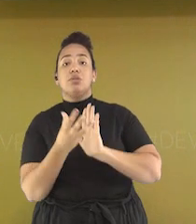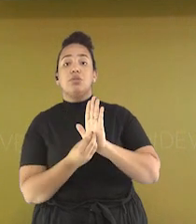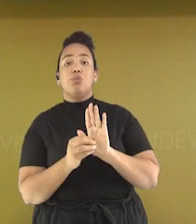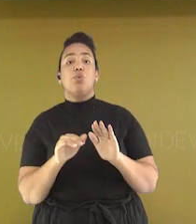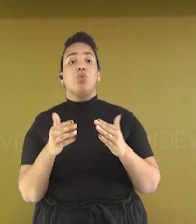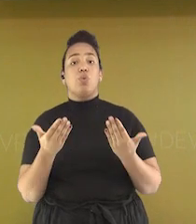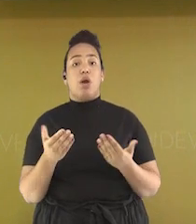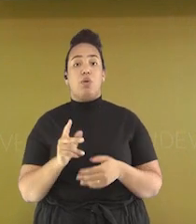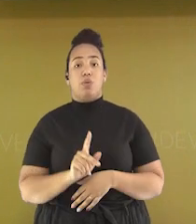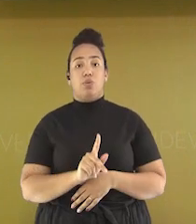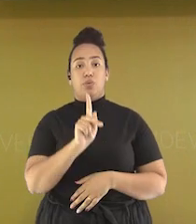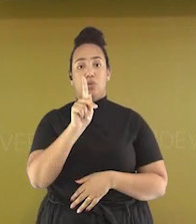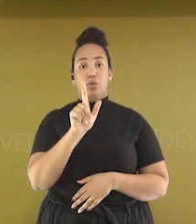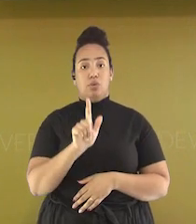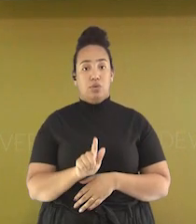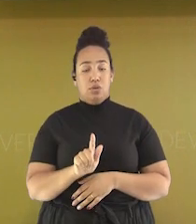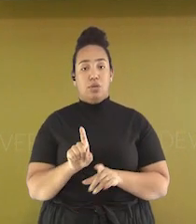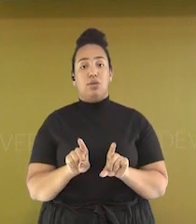o quilograma